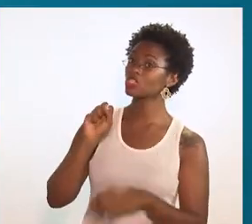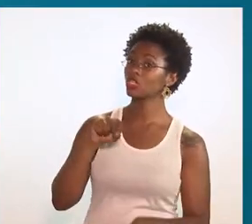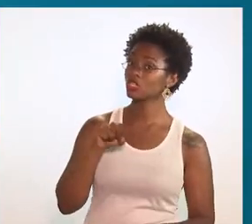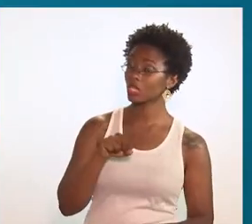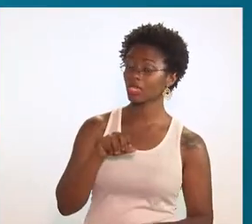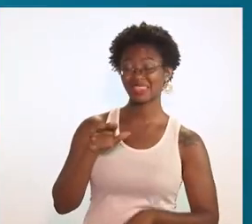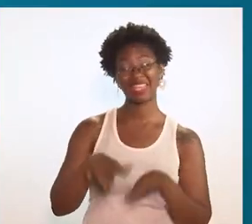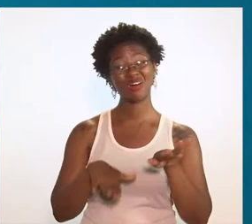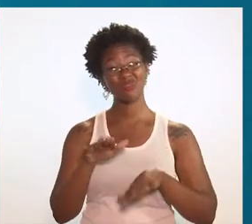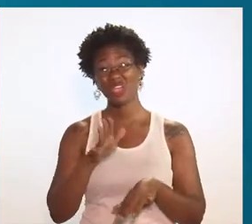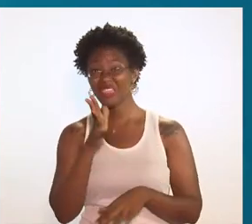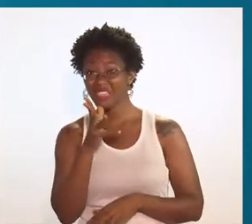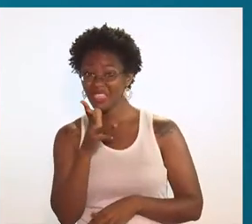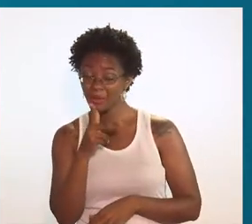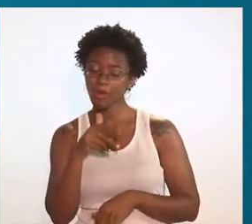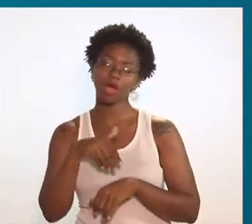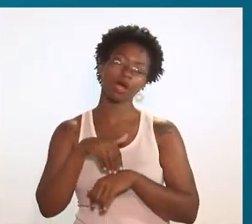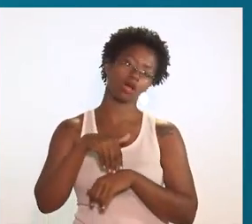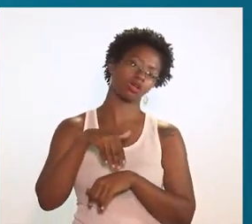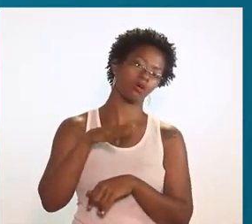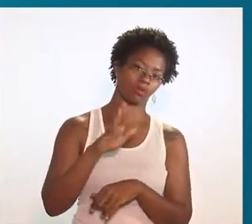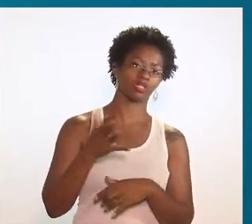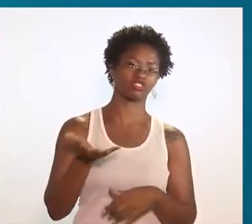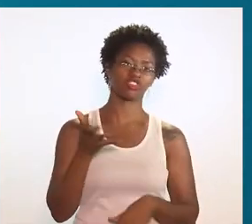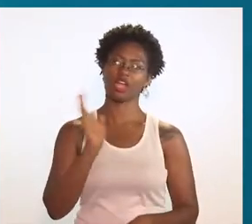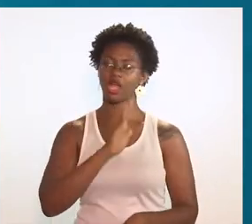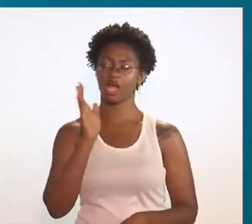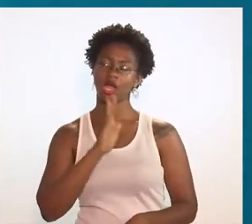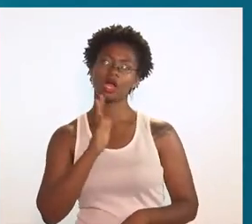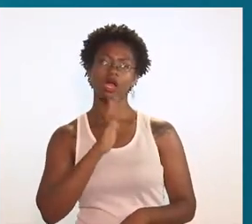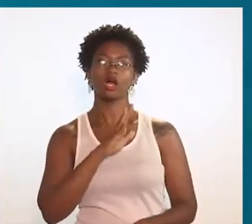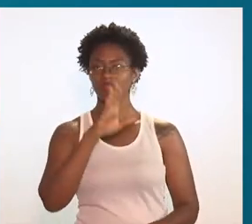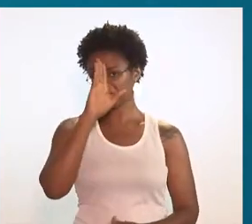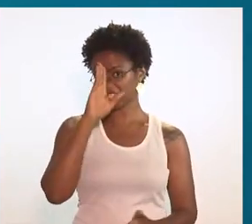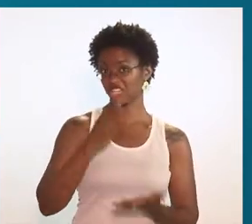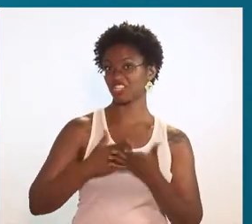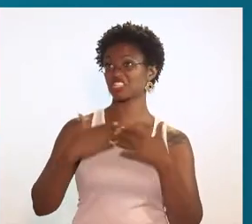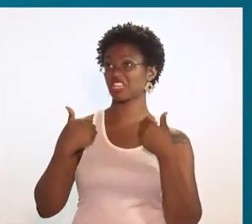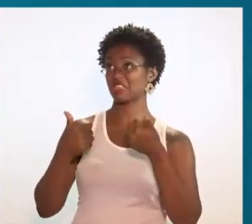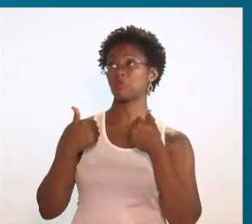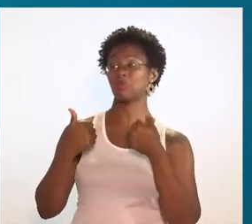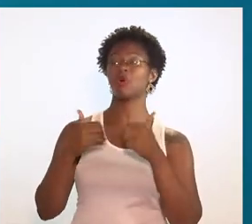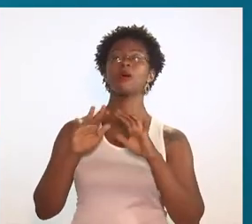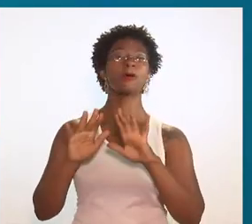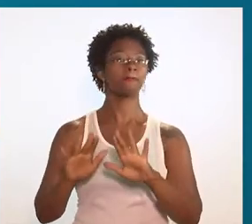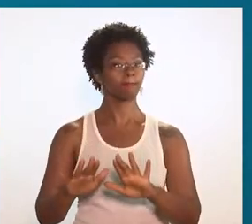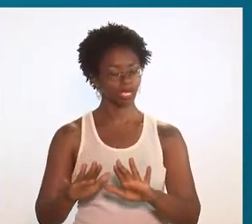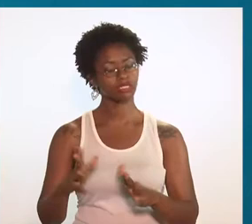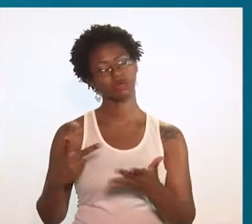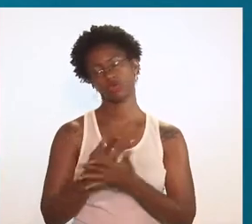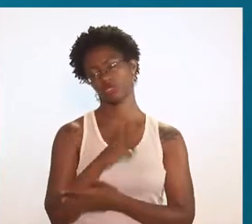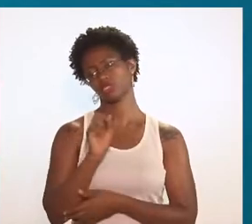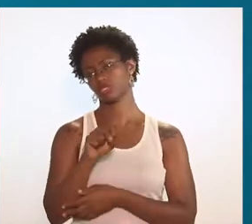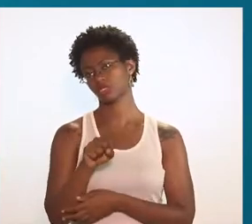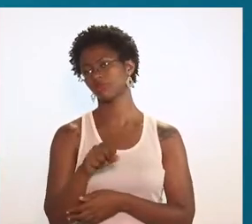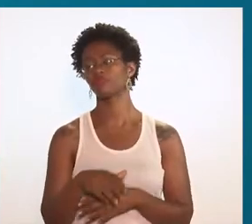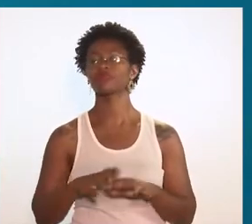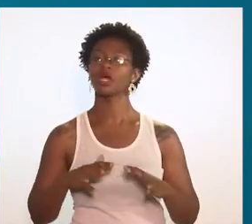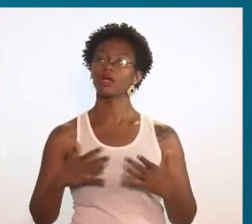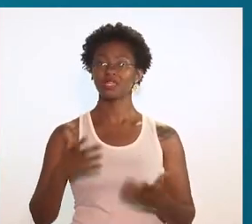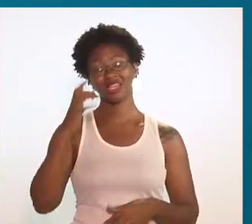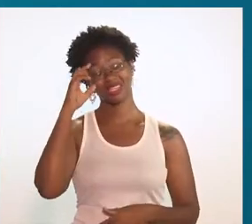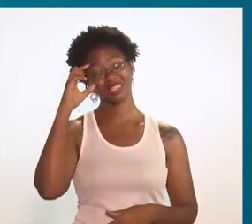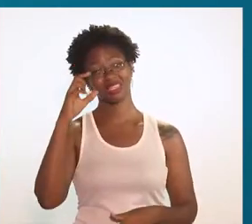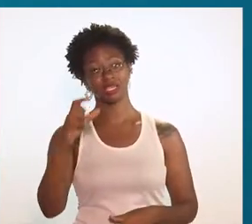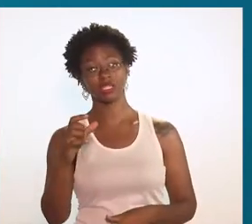na velocidade que a gente gostaria ou que se faça, que a gente acredita que seja necessária, mas sim está acontecendo. E é interessante